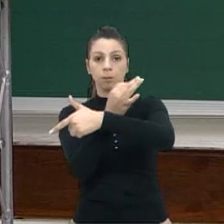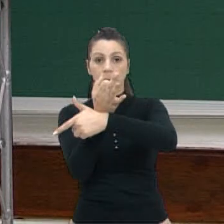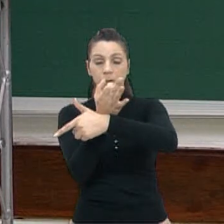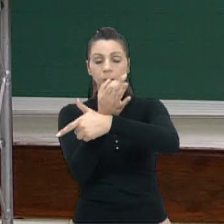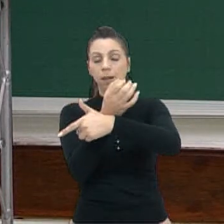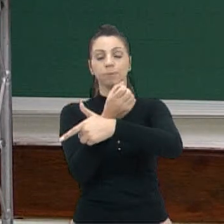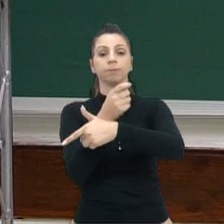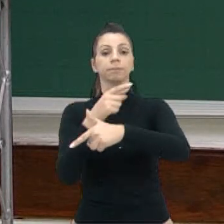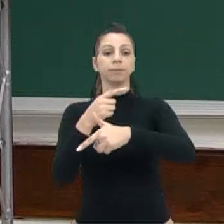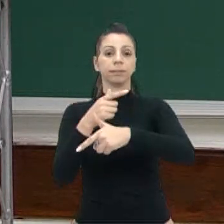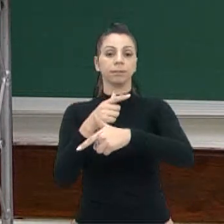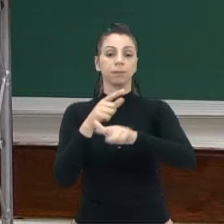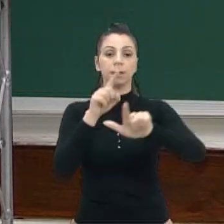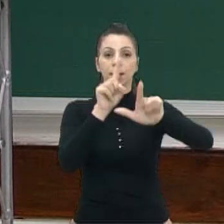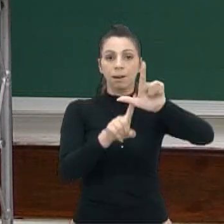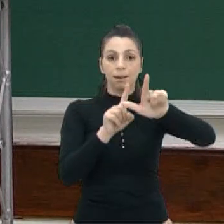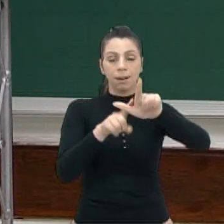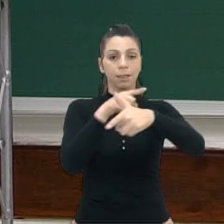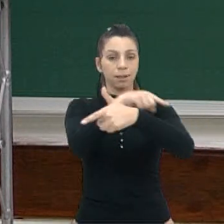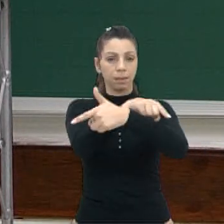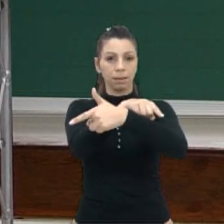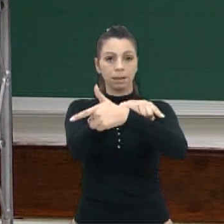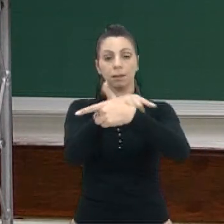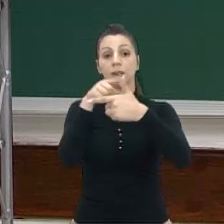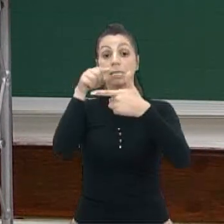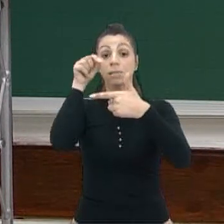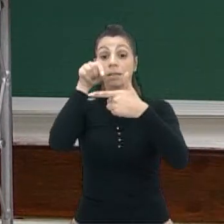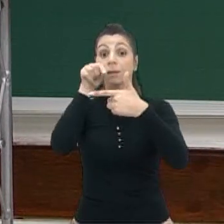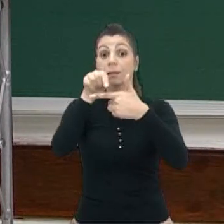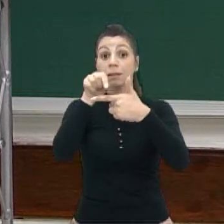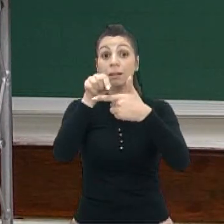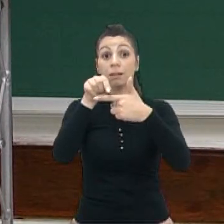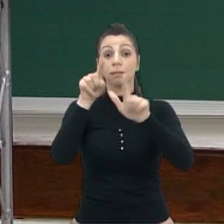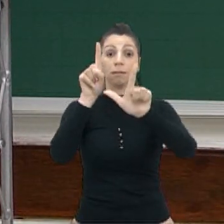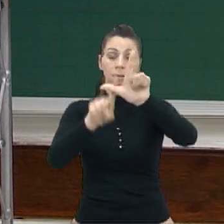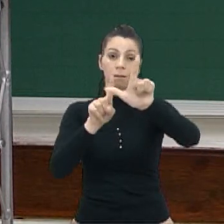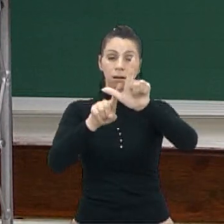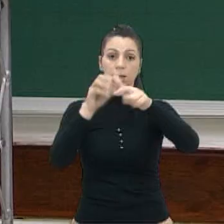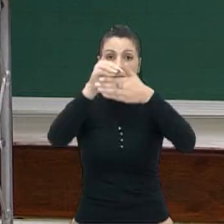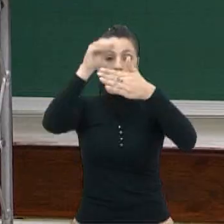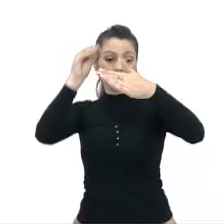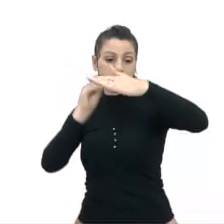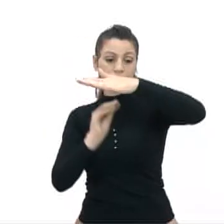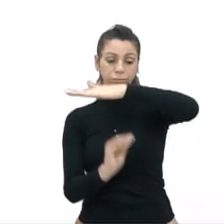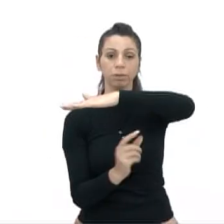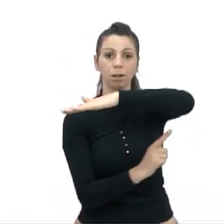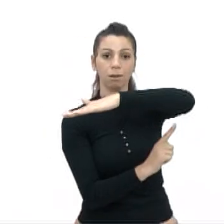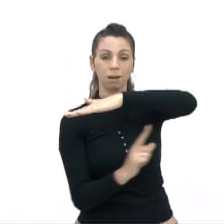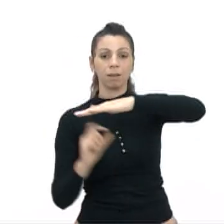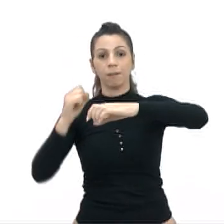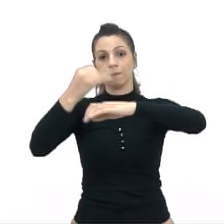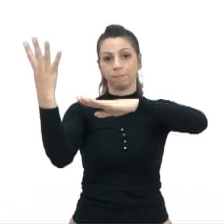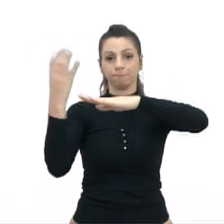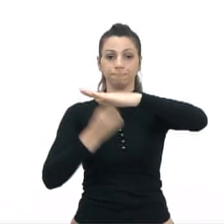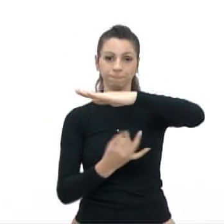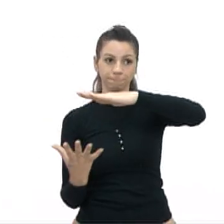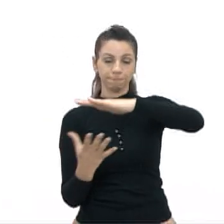baixo como denominador. Tá bom? Então, eu tenho uns exemplos aqui para você.